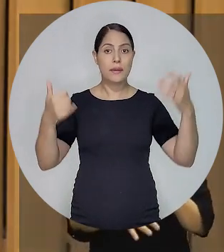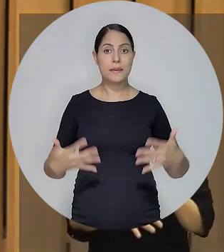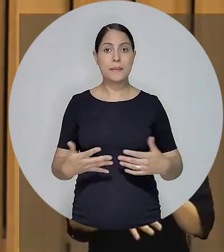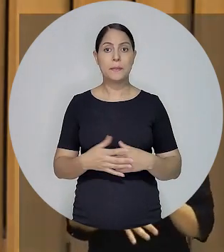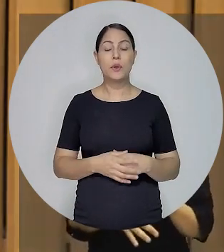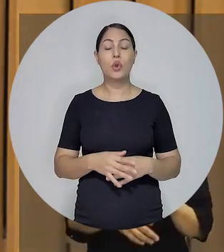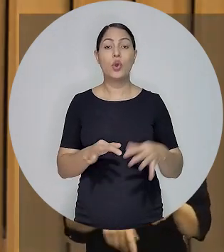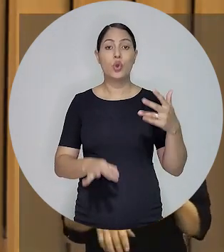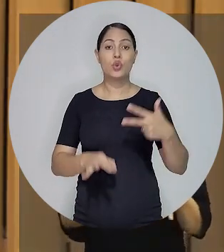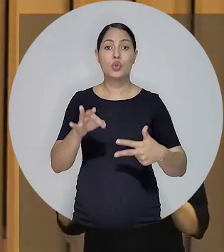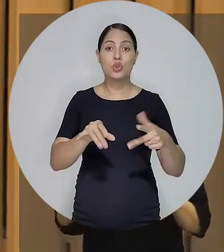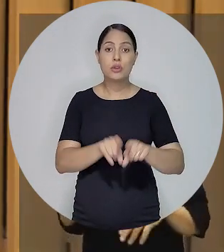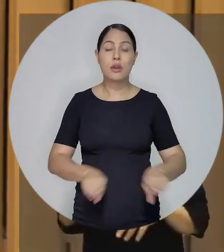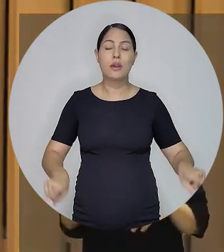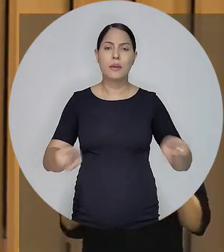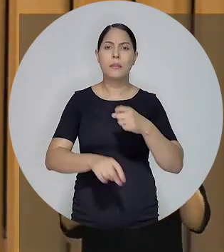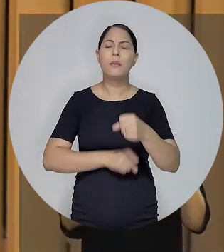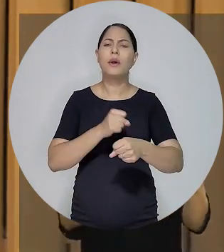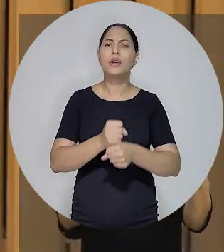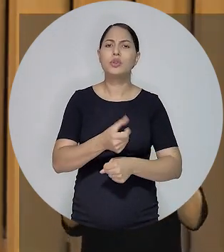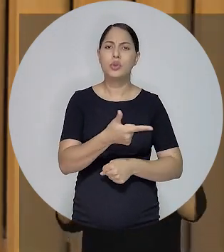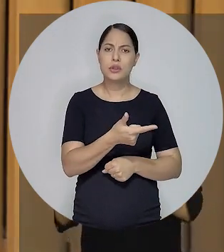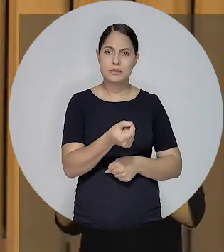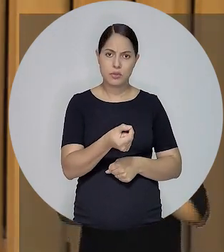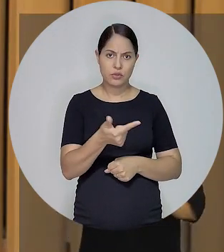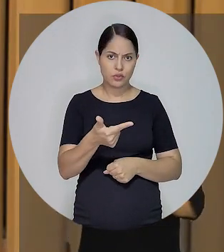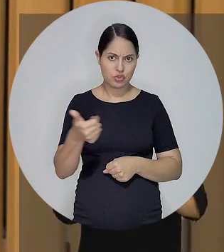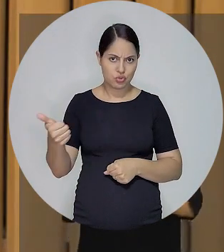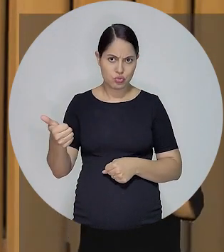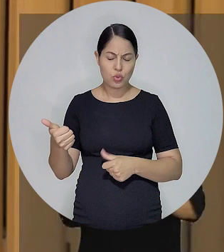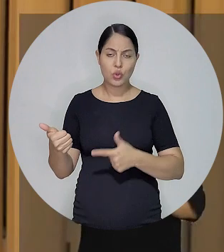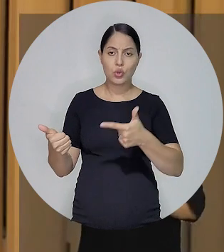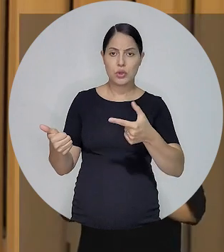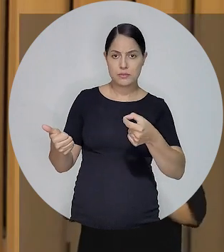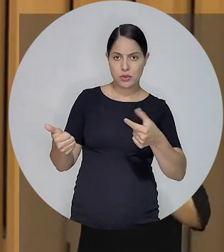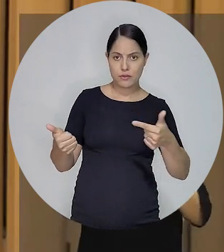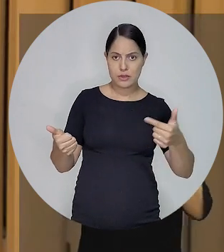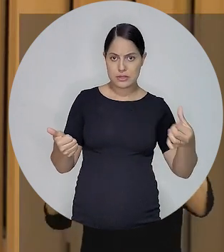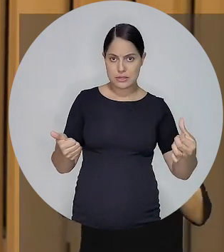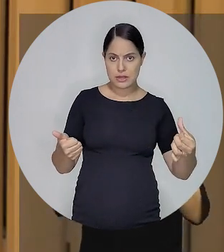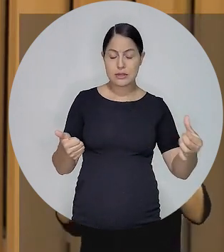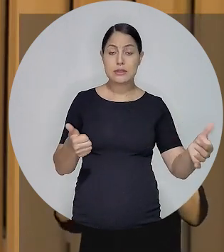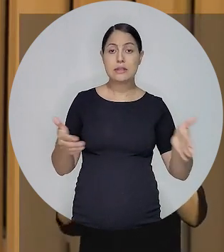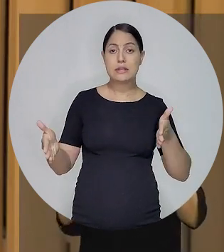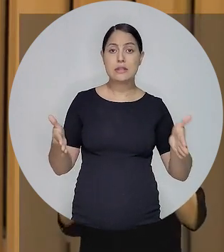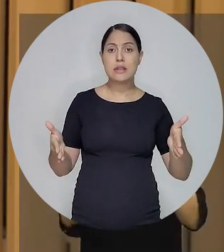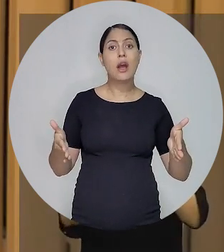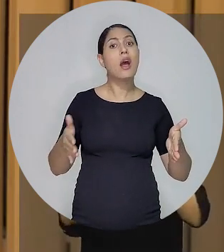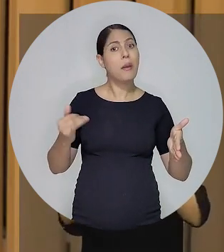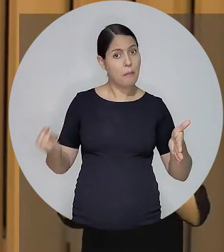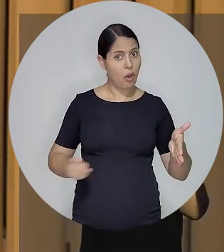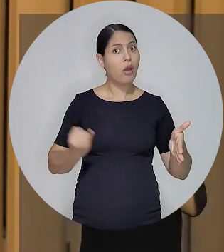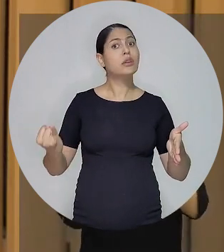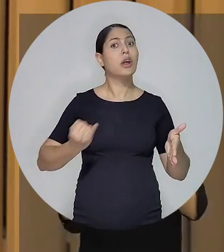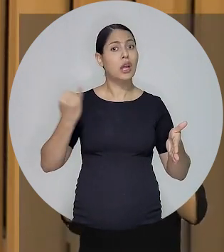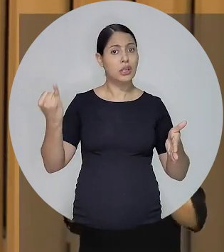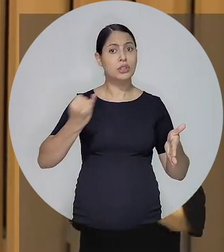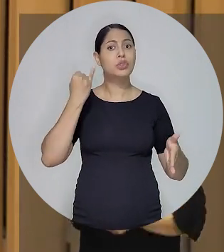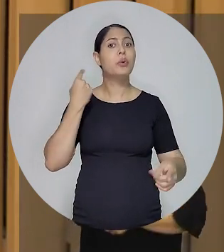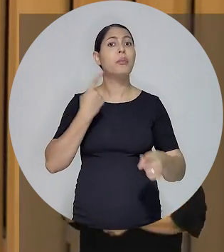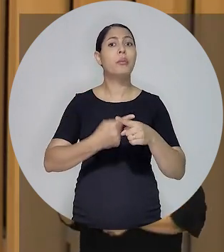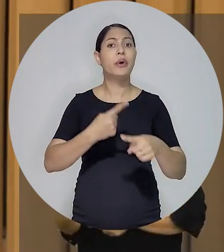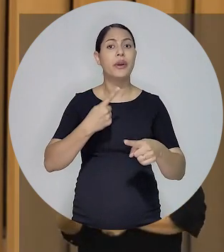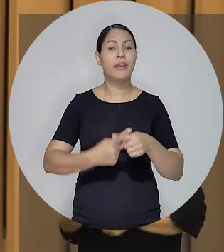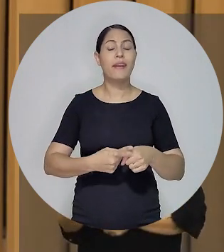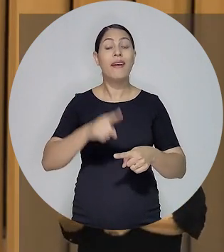CNJ, alinhar-se à Estratégia Nacional do Poder Judiciário para o sexênio 2021-2026. No atendimento de